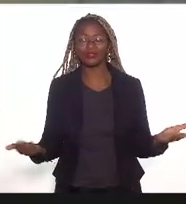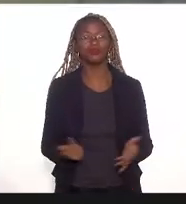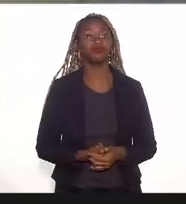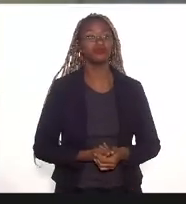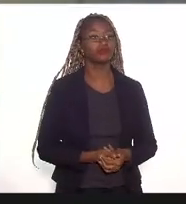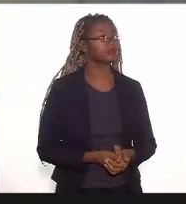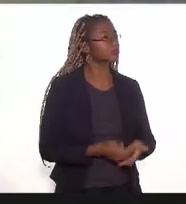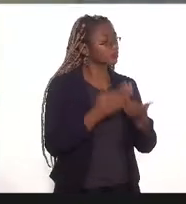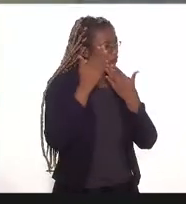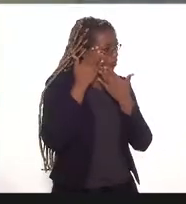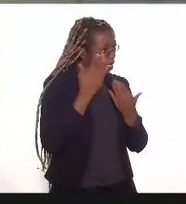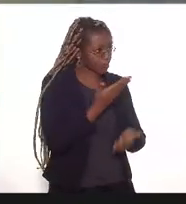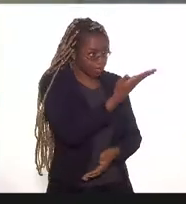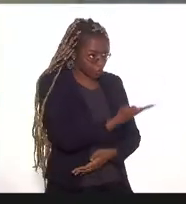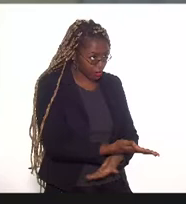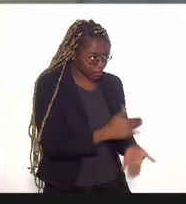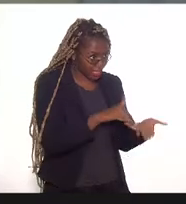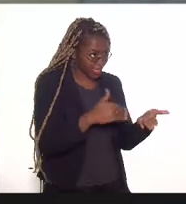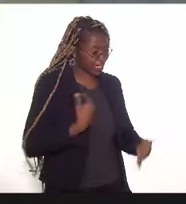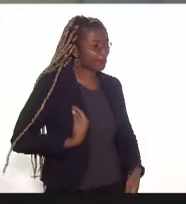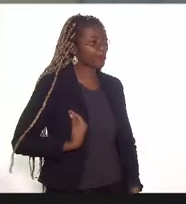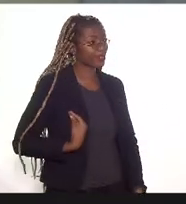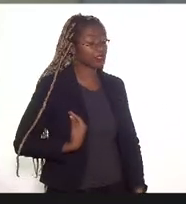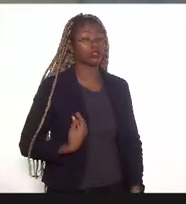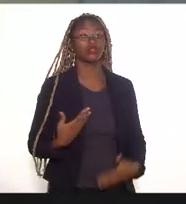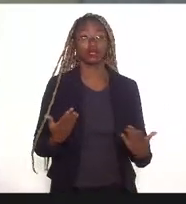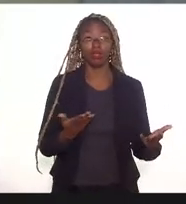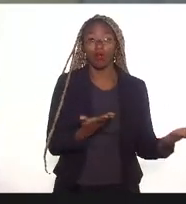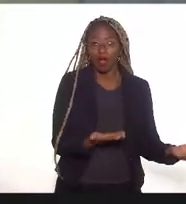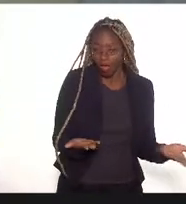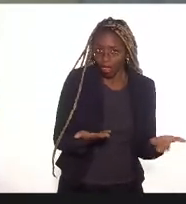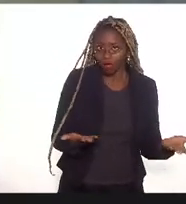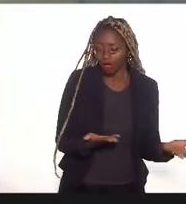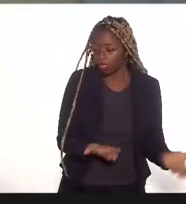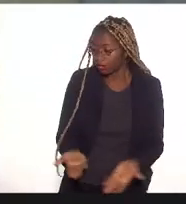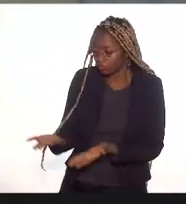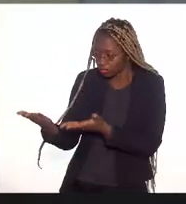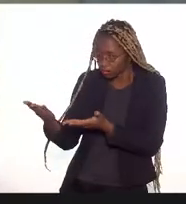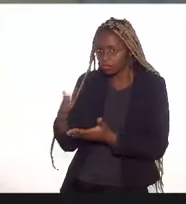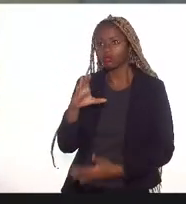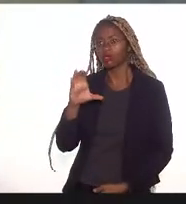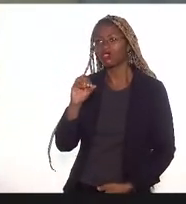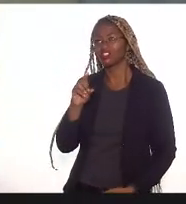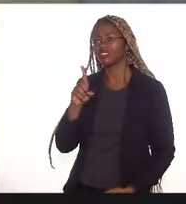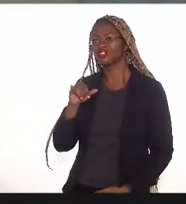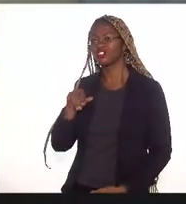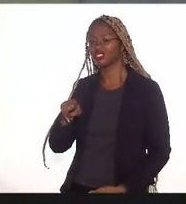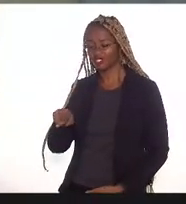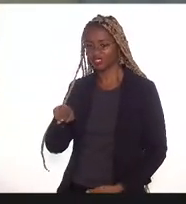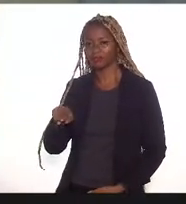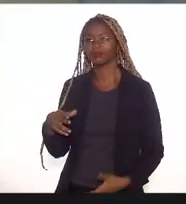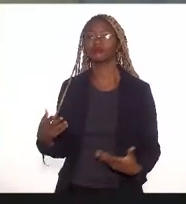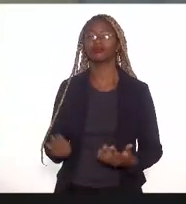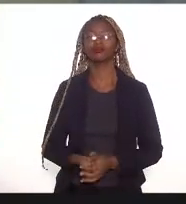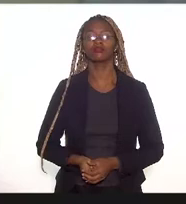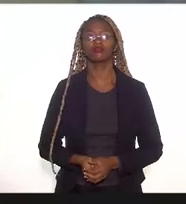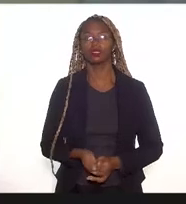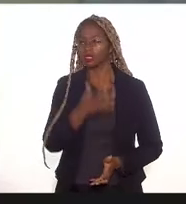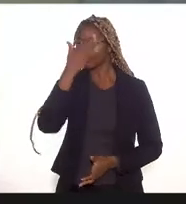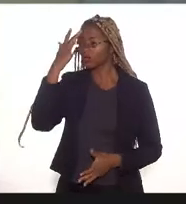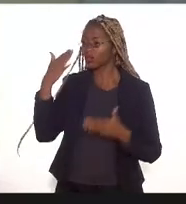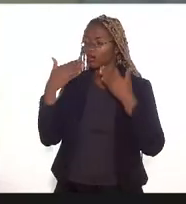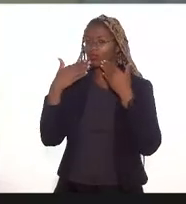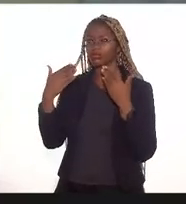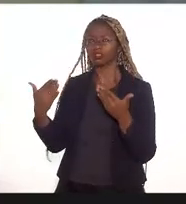secretário. Então, eu queria passar a CODIM, né? Quem vai fazer a apresentação,